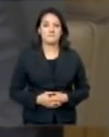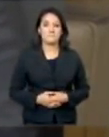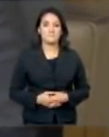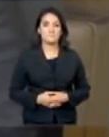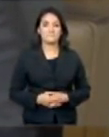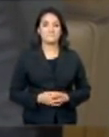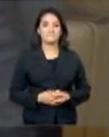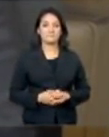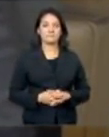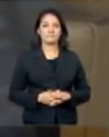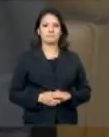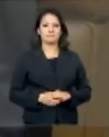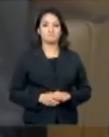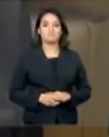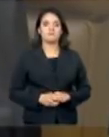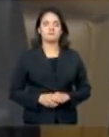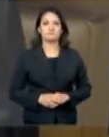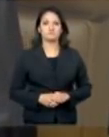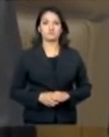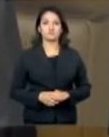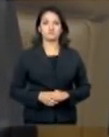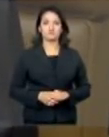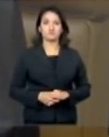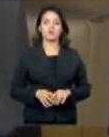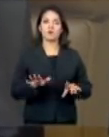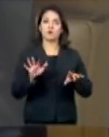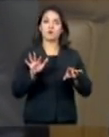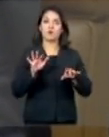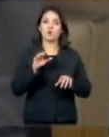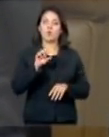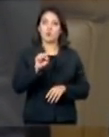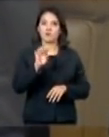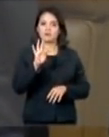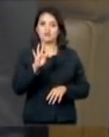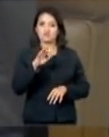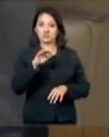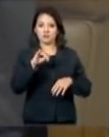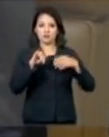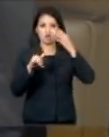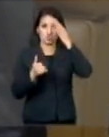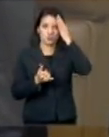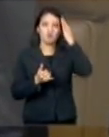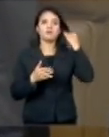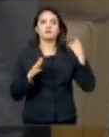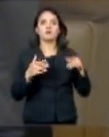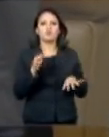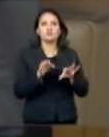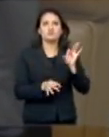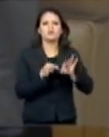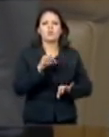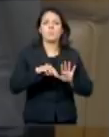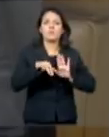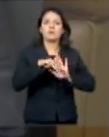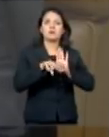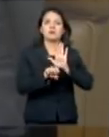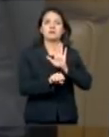o egrégio superior tribunal de justiça ao julgar o mandado de segurança impetrado